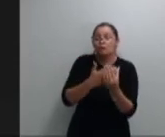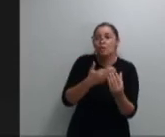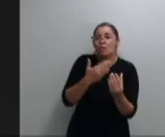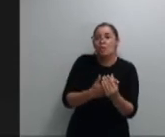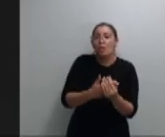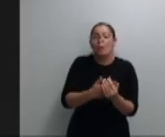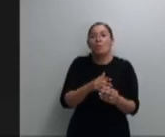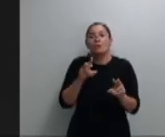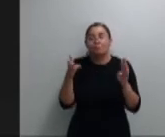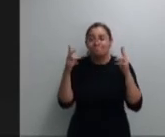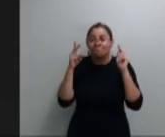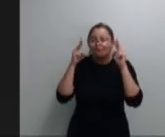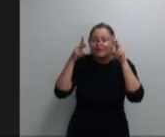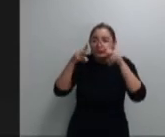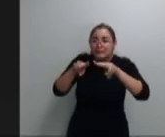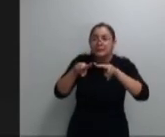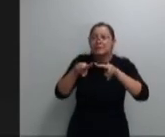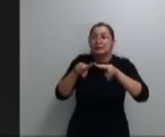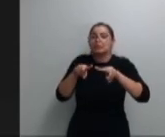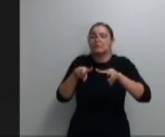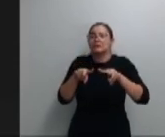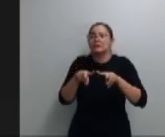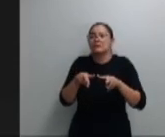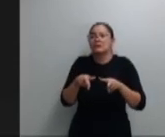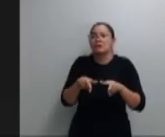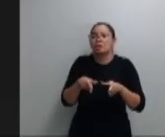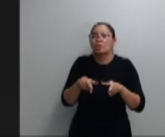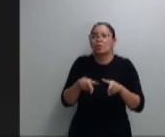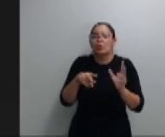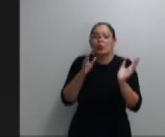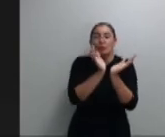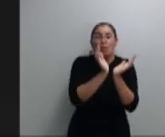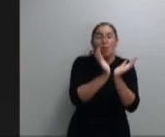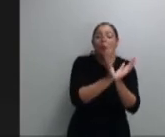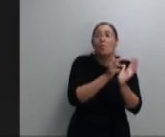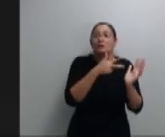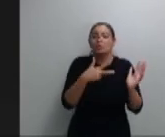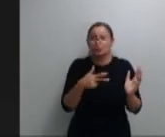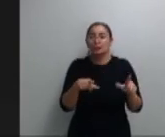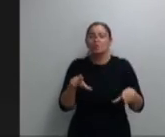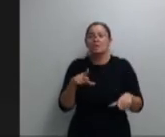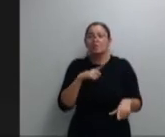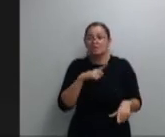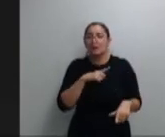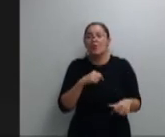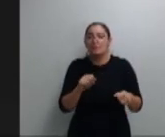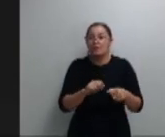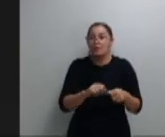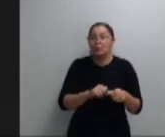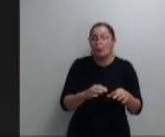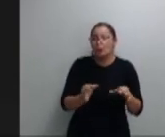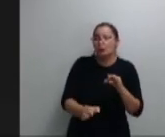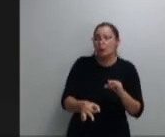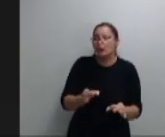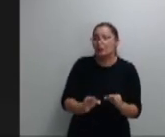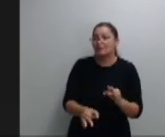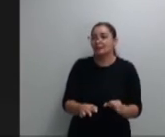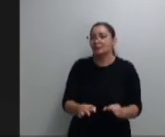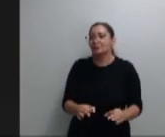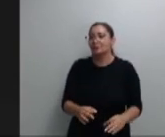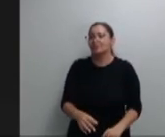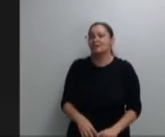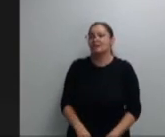penso eu que isso seja a exposição do pensamento que já havia sido externado aqui em julgamentos de ambas as turmas